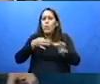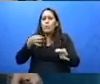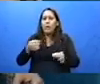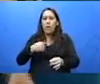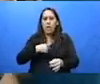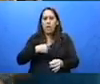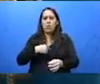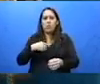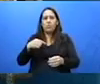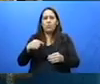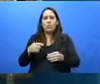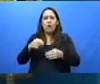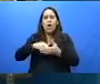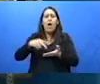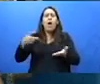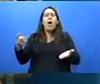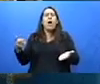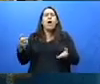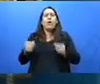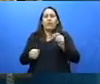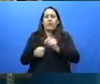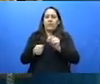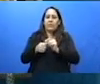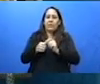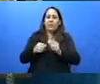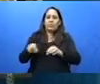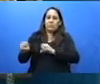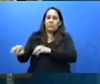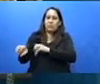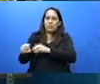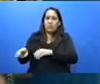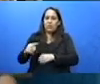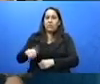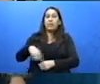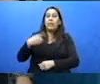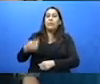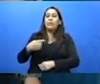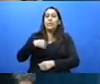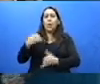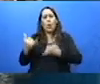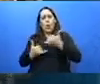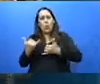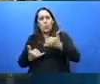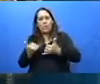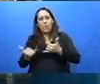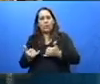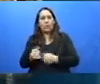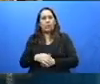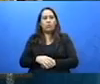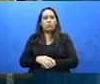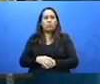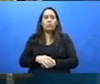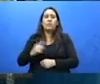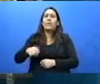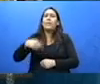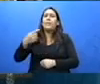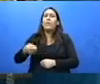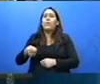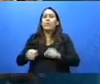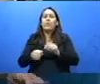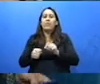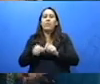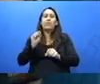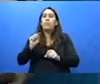os dentes, faço a aula. Logo depois eu brinco no quintal. Em seguida